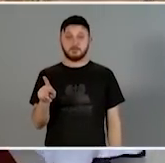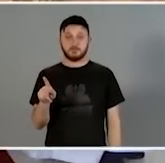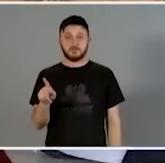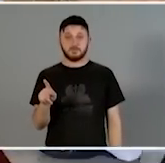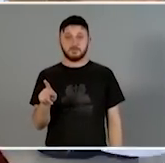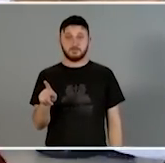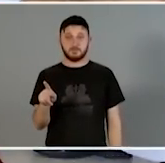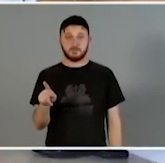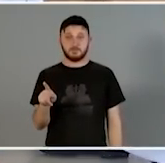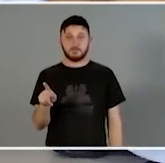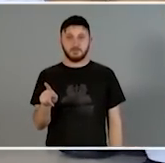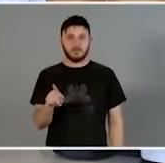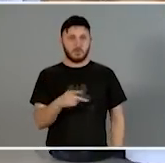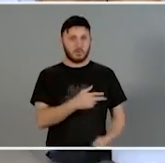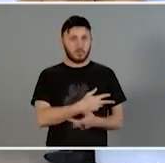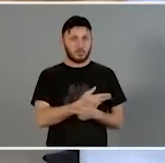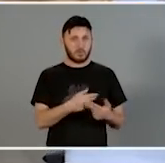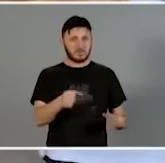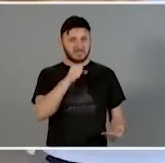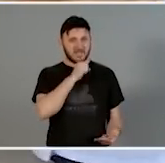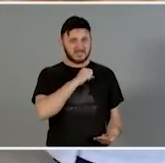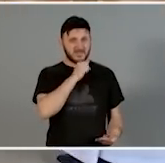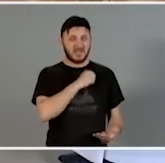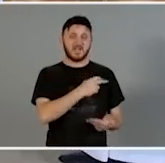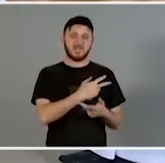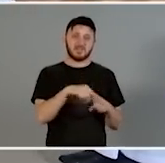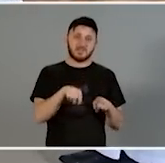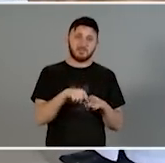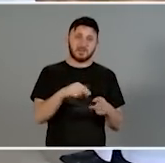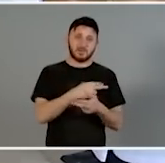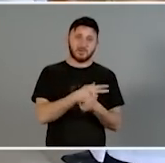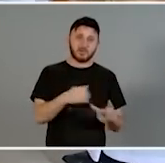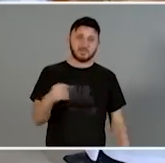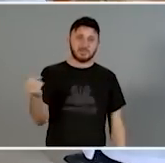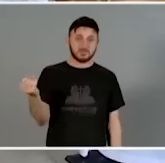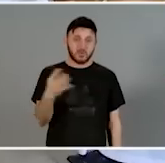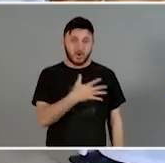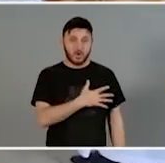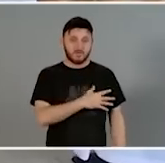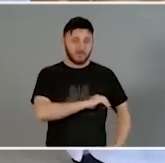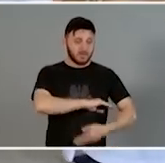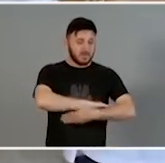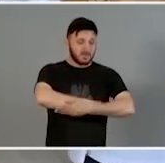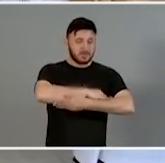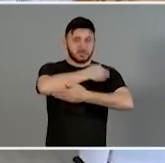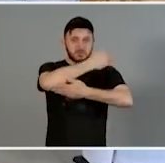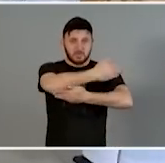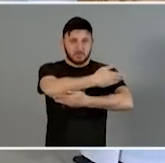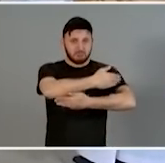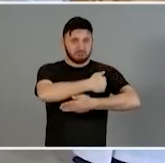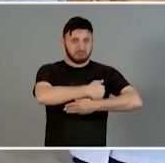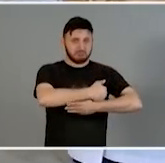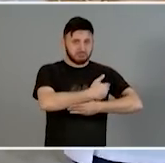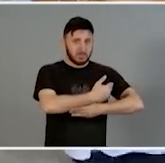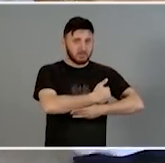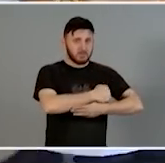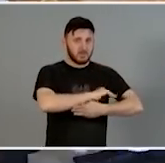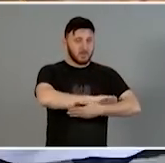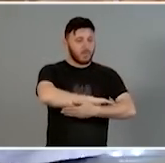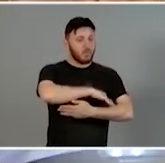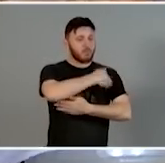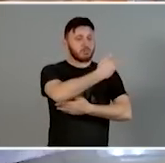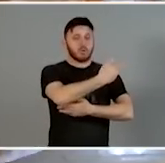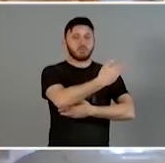vamos tirar coisas velhas e coisas novas, e você também, para ver o que a gente carrega ou o que a gente não carrega.